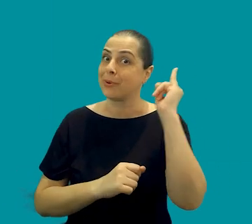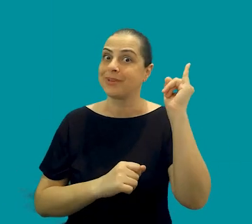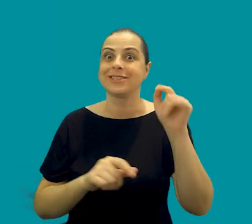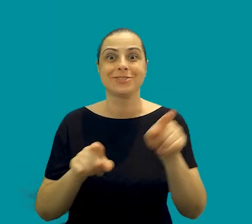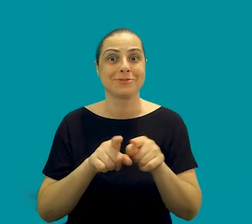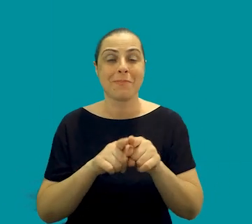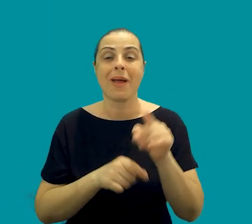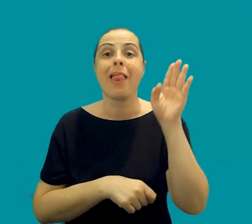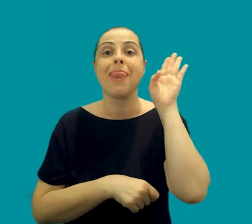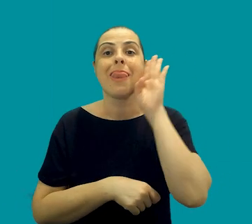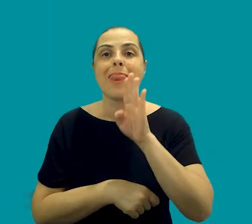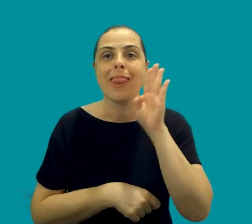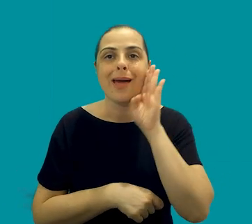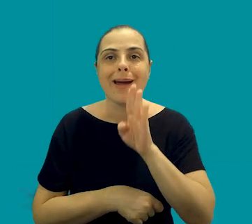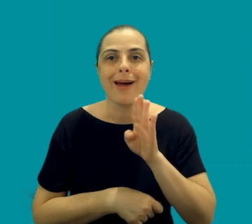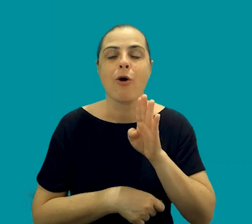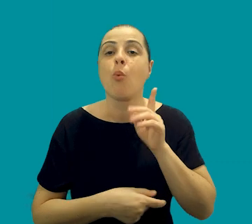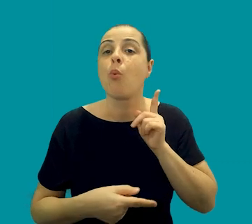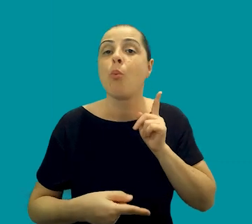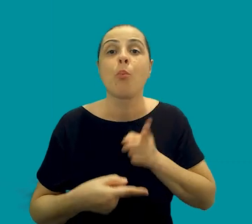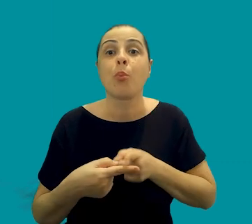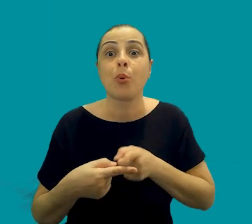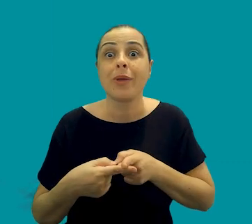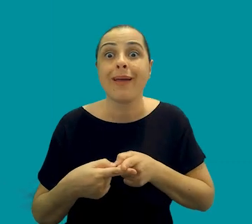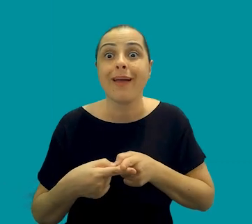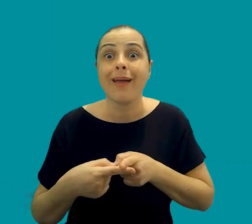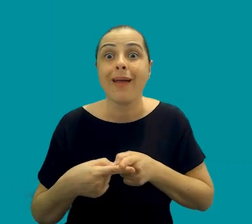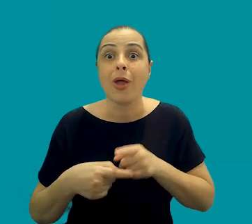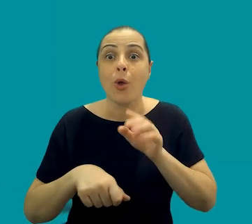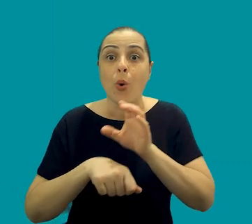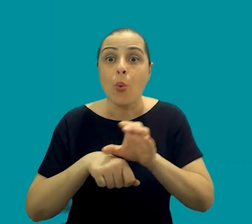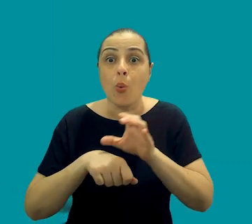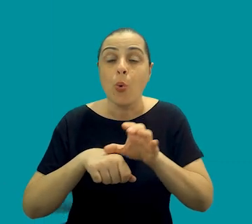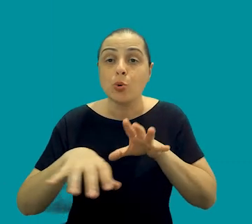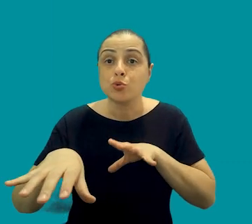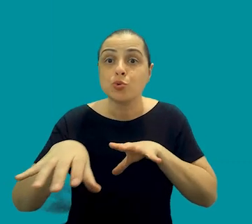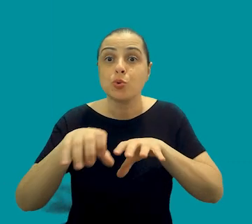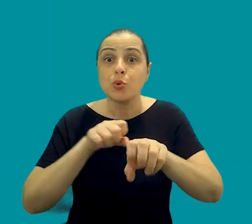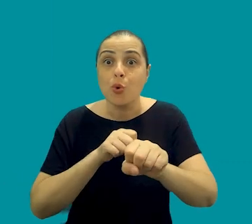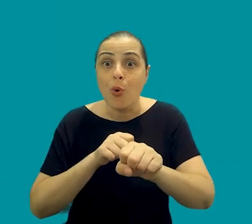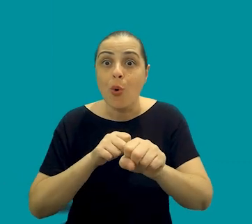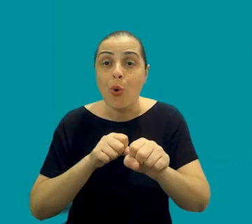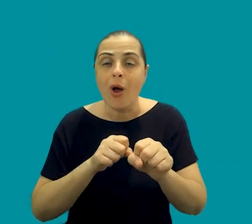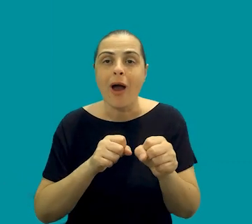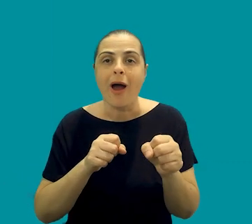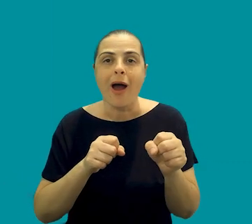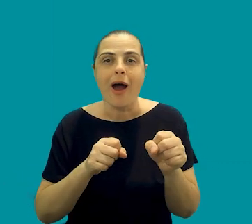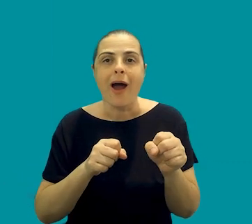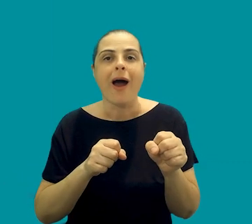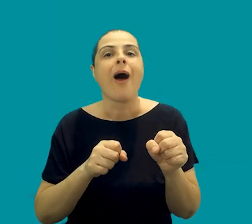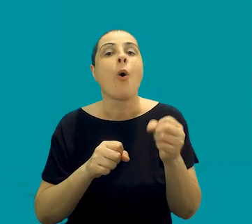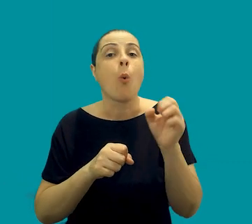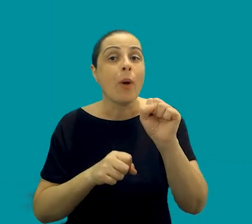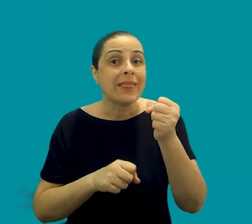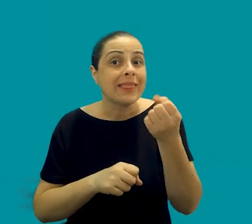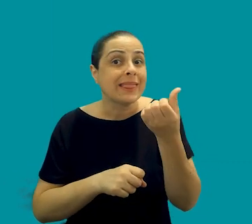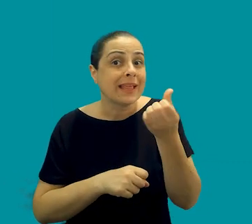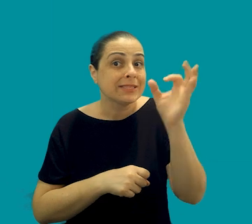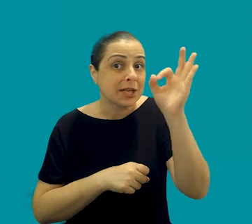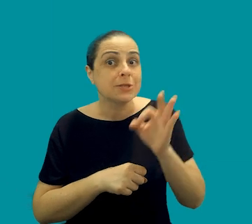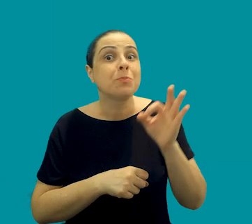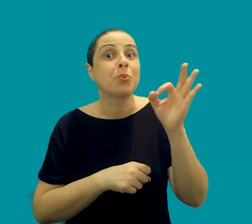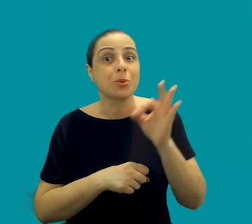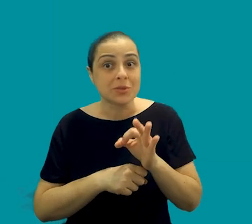muito legal é que a gente tem uma taxa de conclusão do curso de 86% dos jovens, né? Então, é um